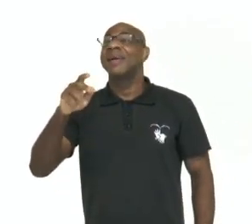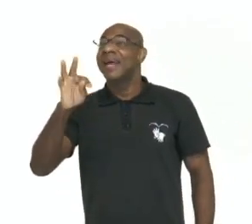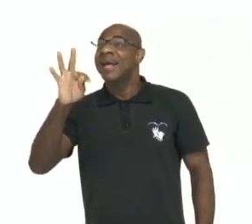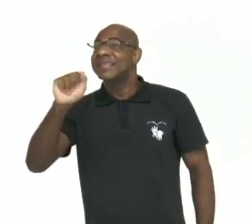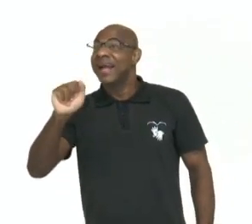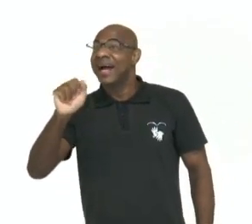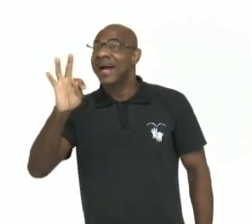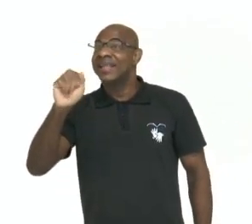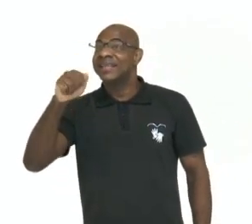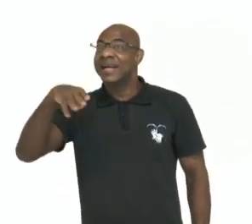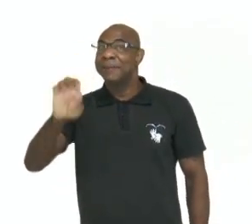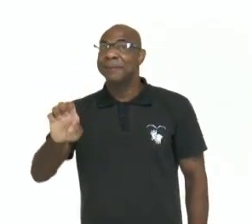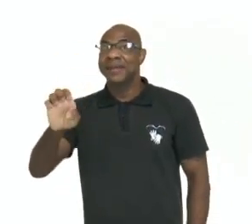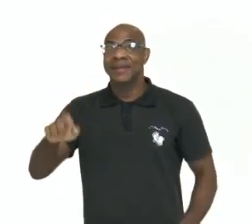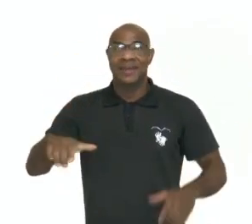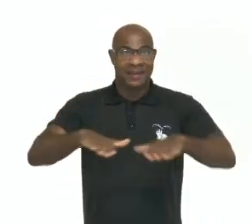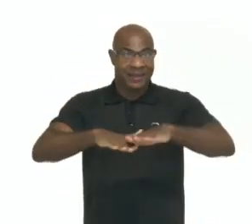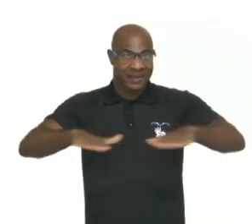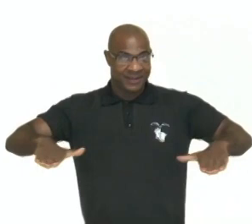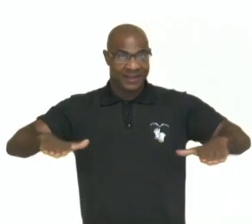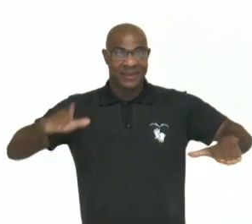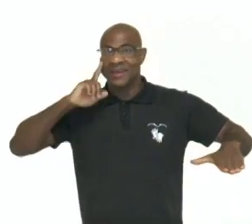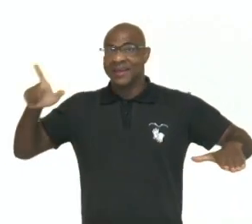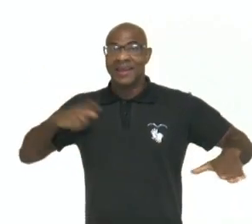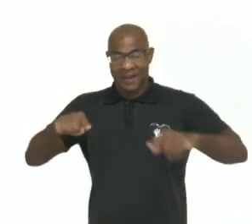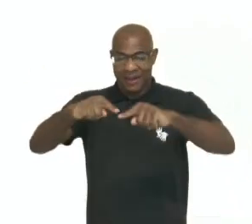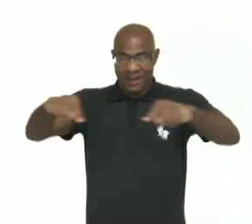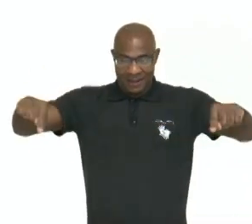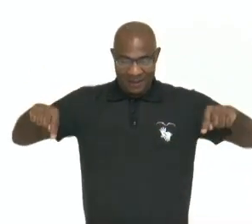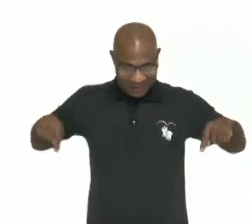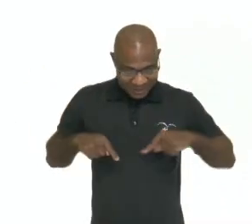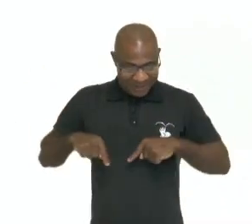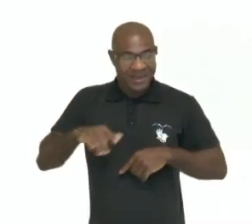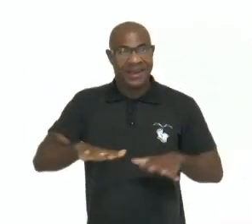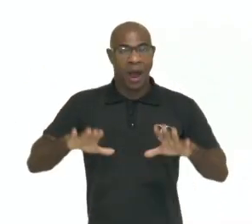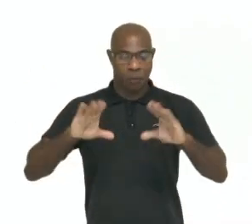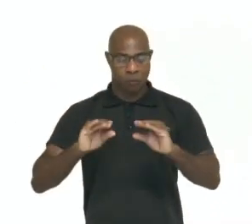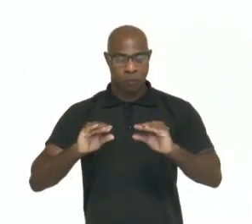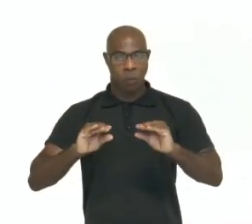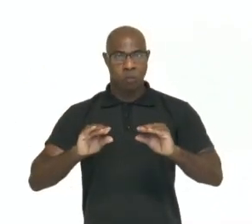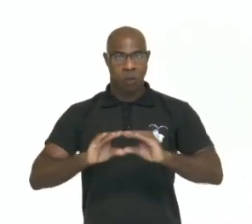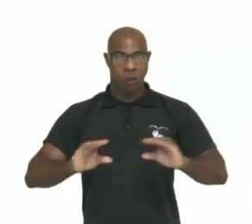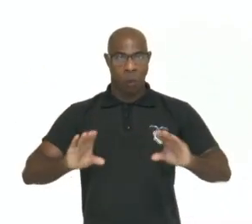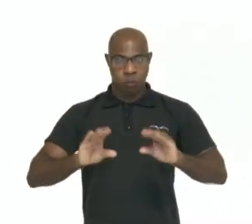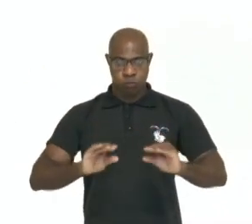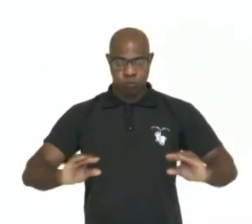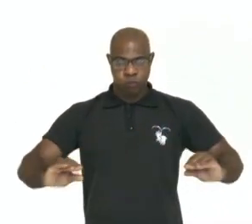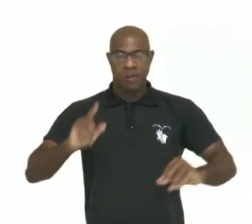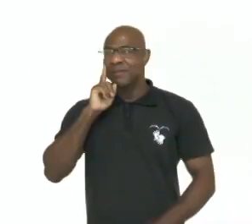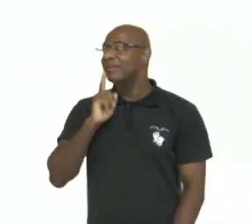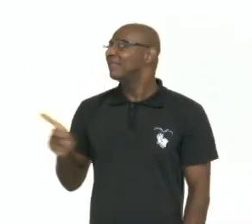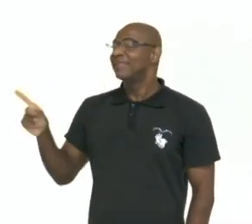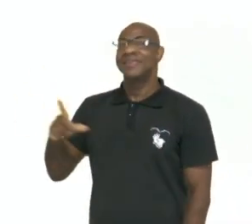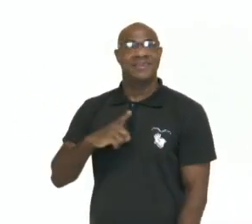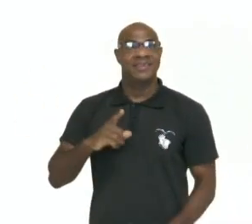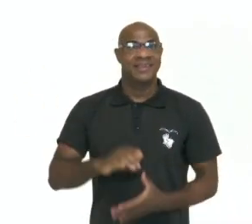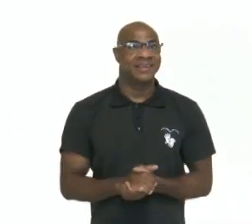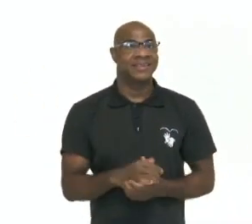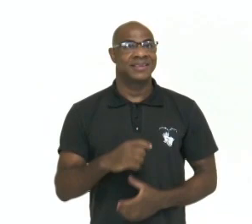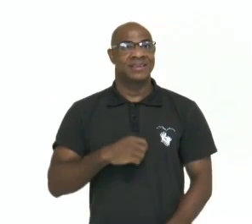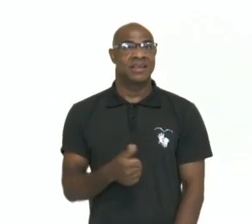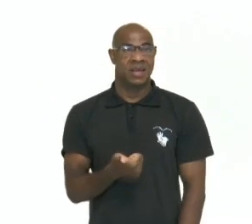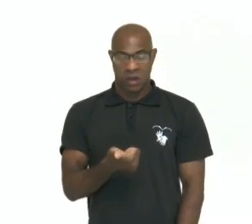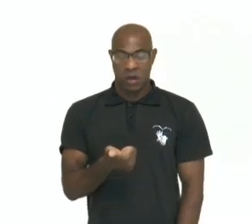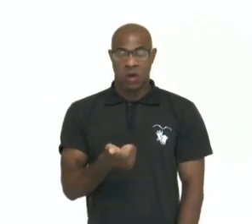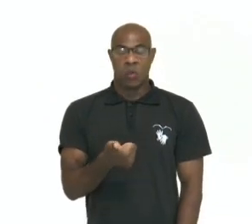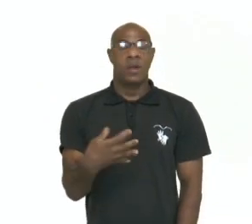é uma área de 10 metros quadrados e tem essa questão dos 14